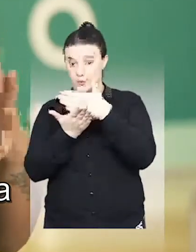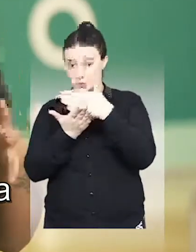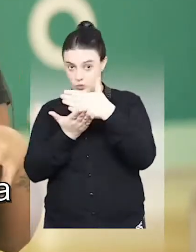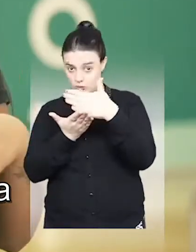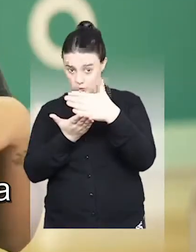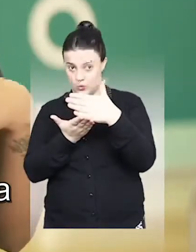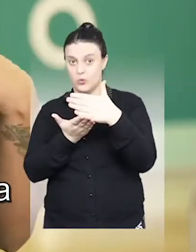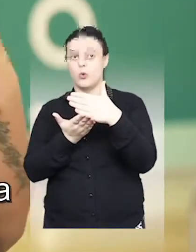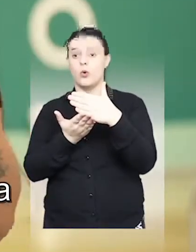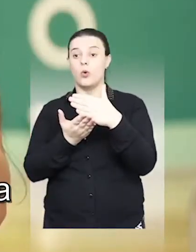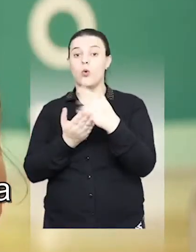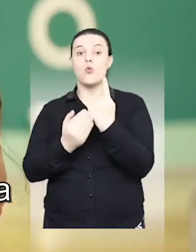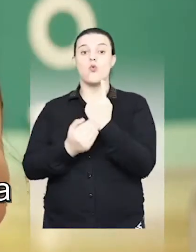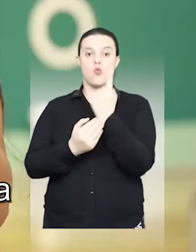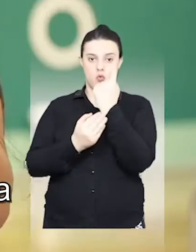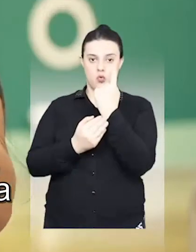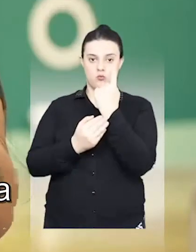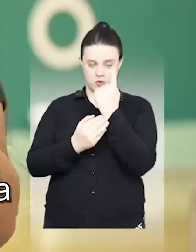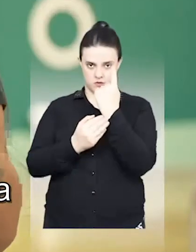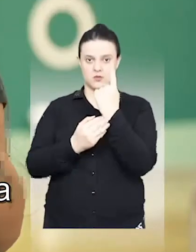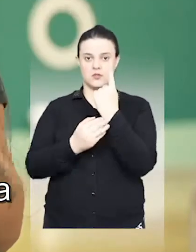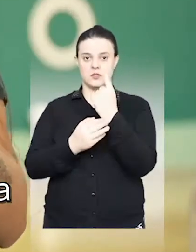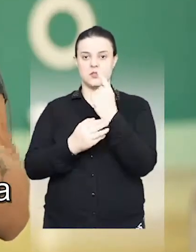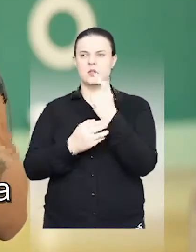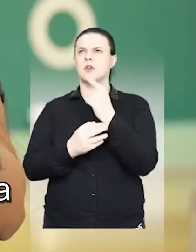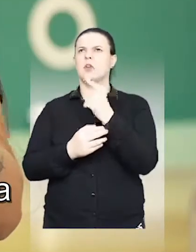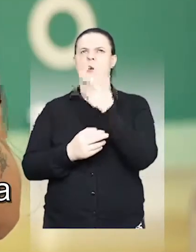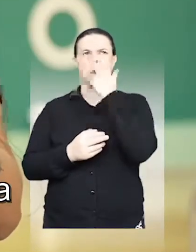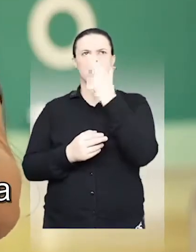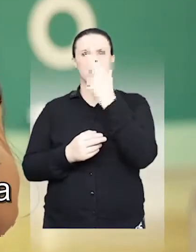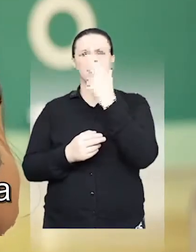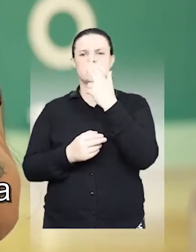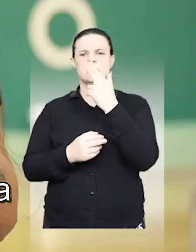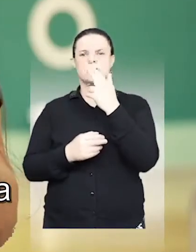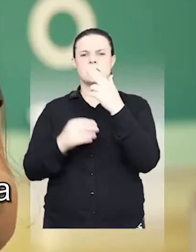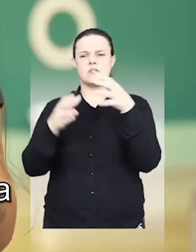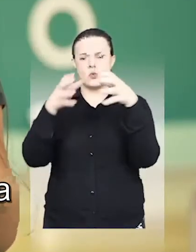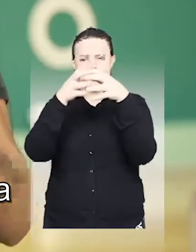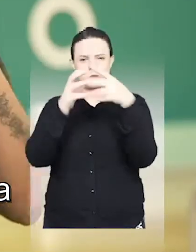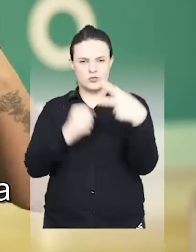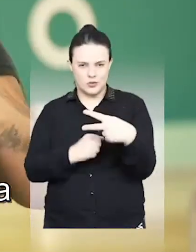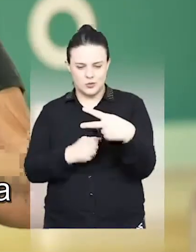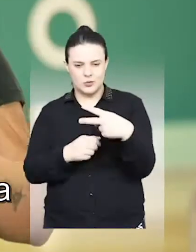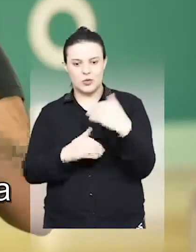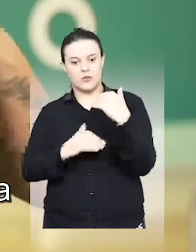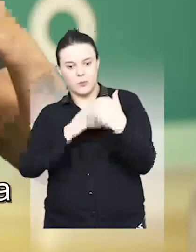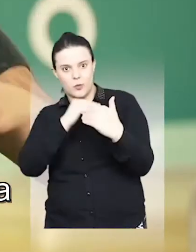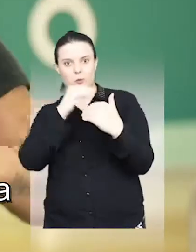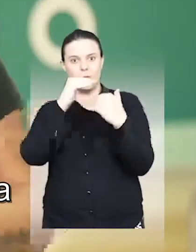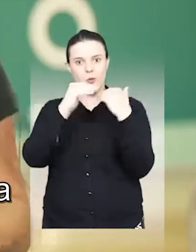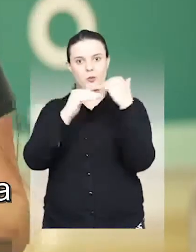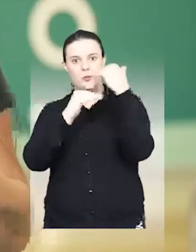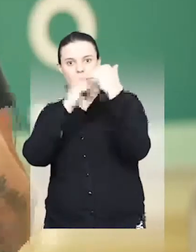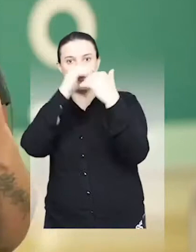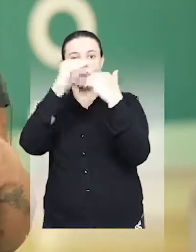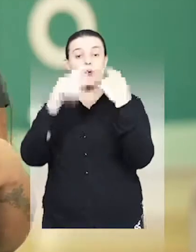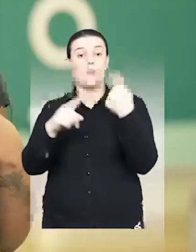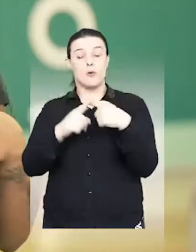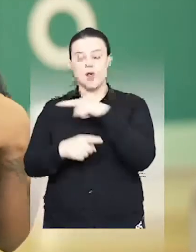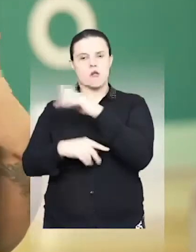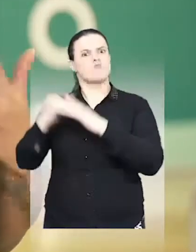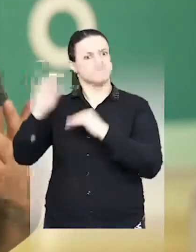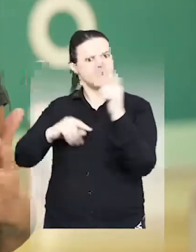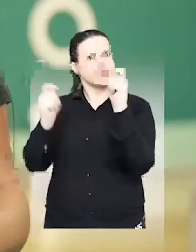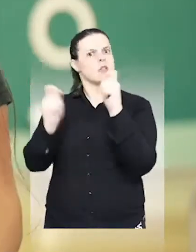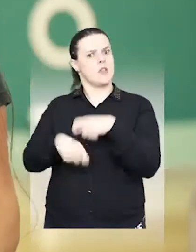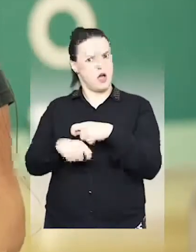começaram, né, com um Ronins, acho que na 2ª divisão, e eles foram subindo e tal, porque eles são